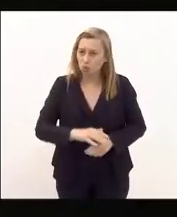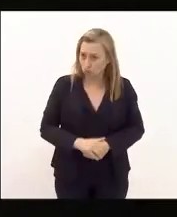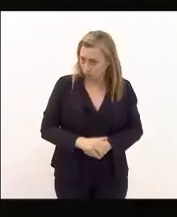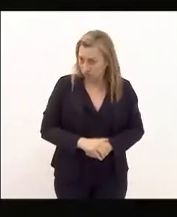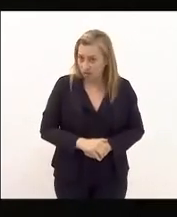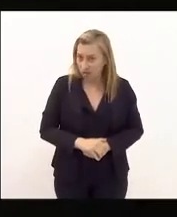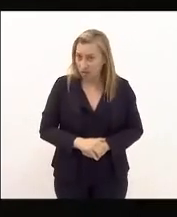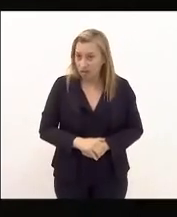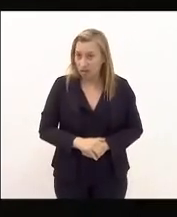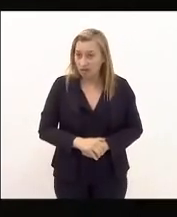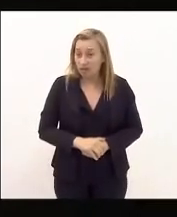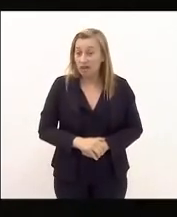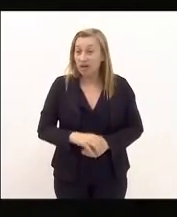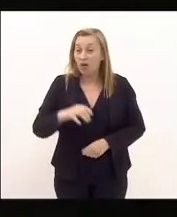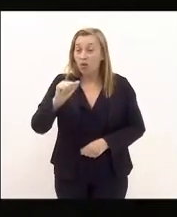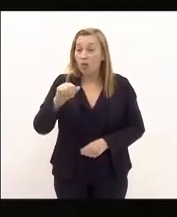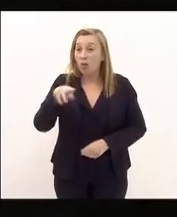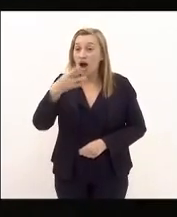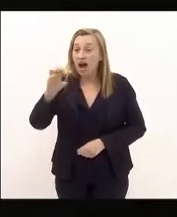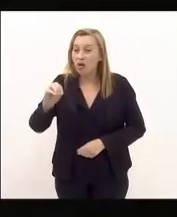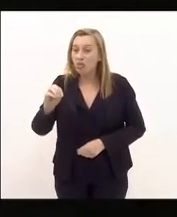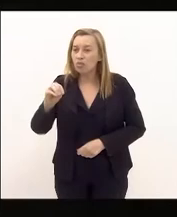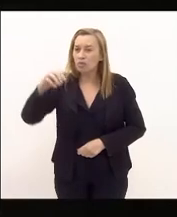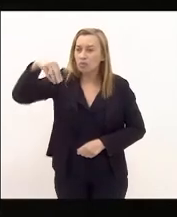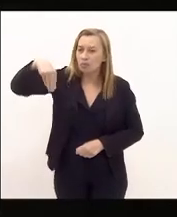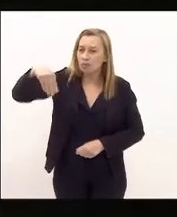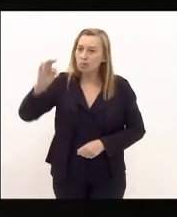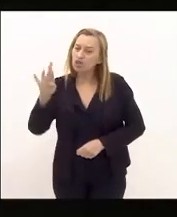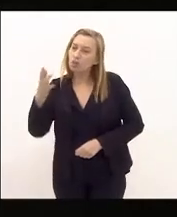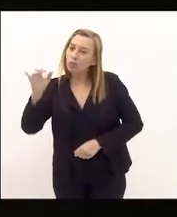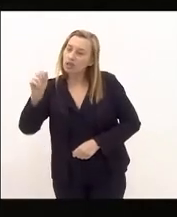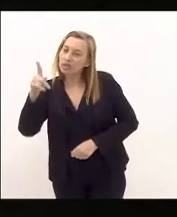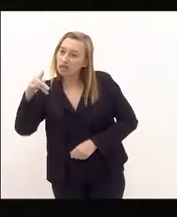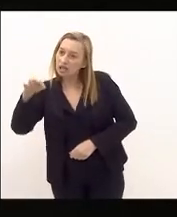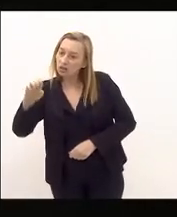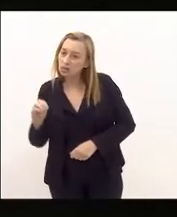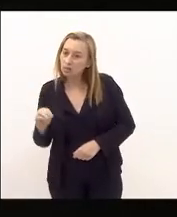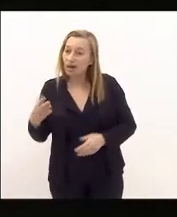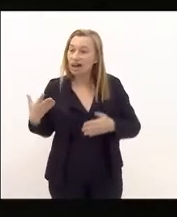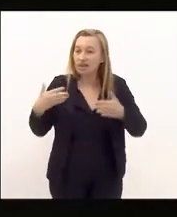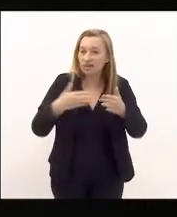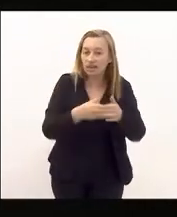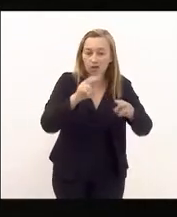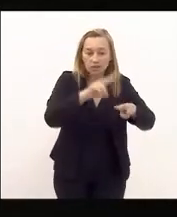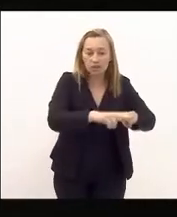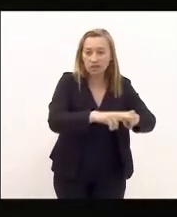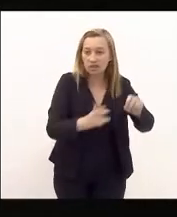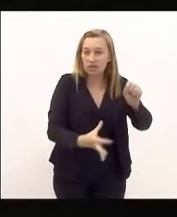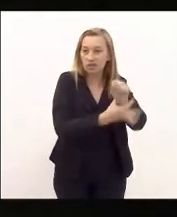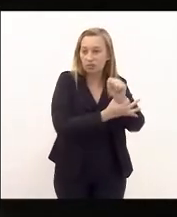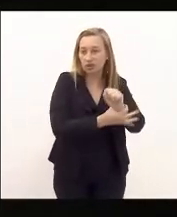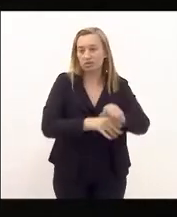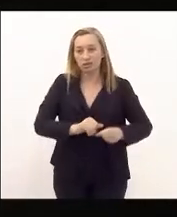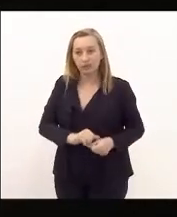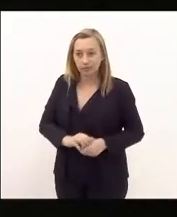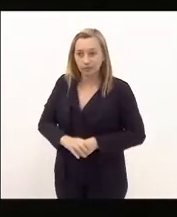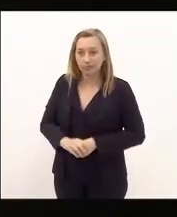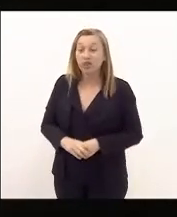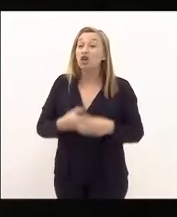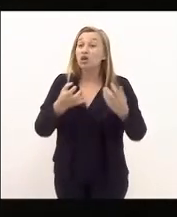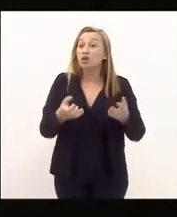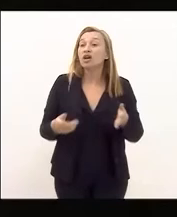vai trazer do arco metropolitano até o presídio de segurança máxima. E eu quero aqui trazer